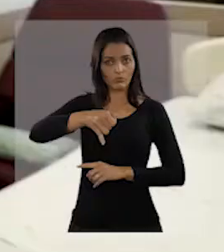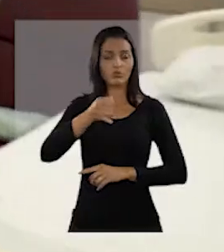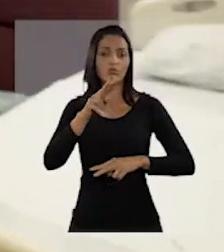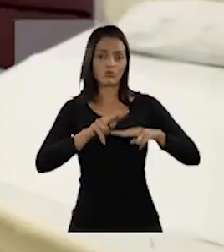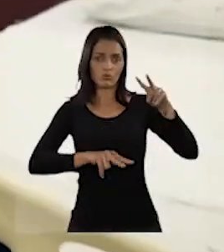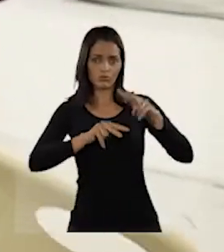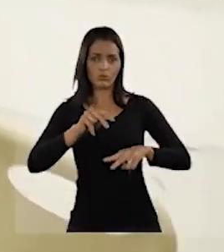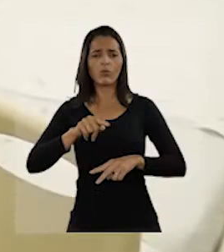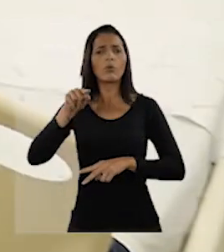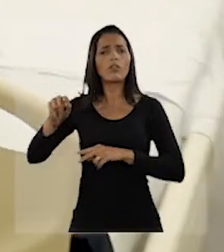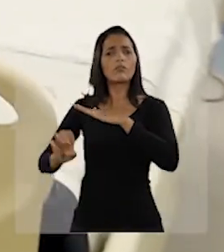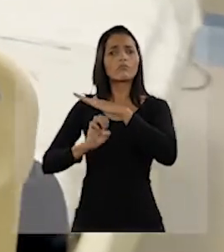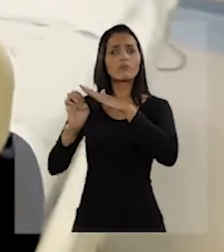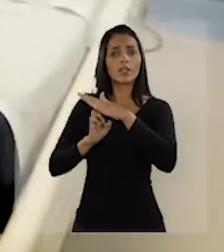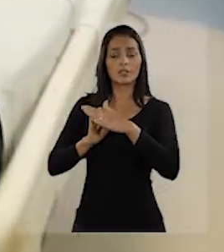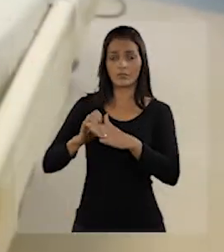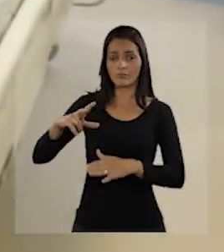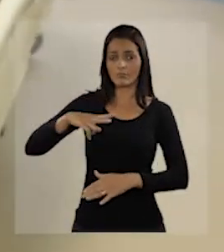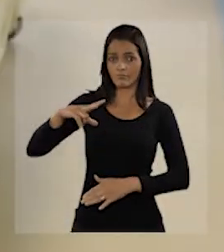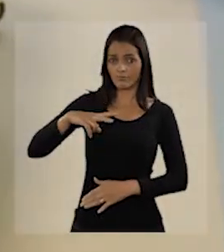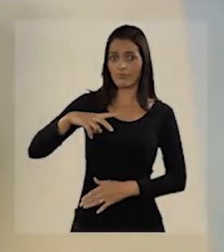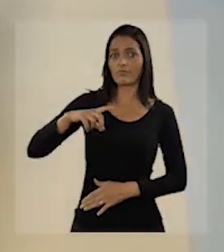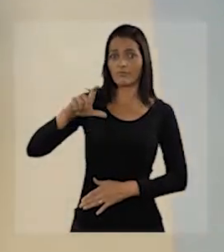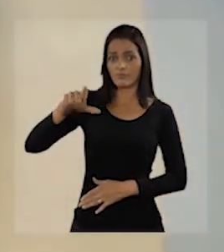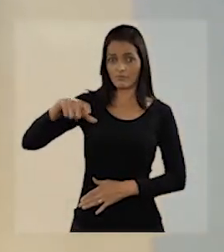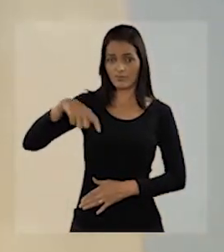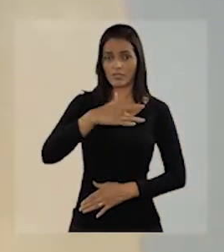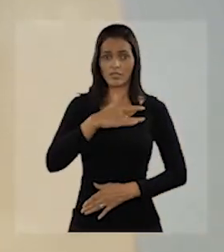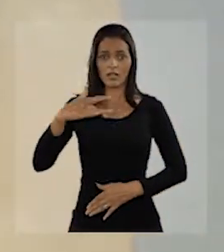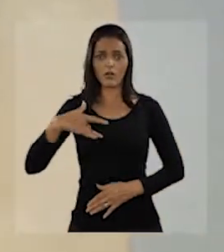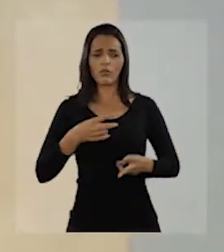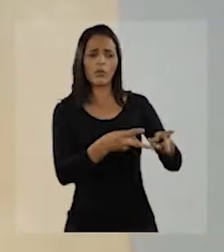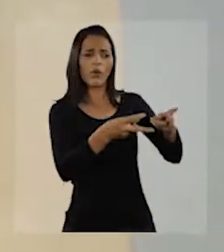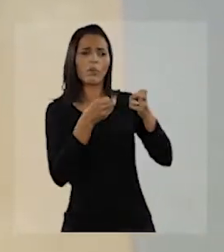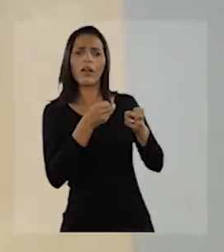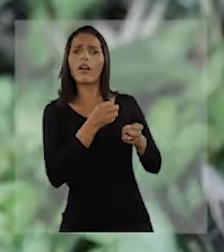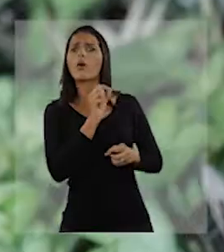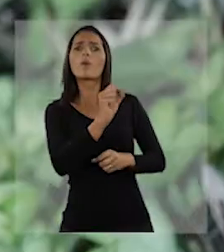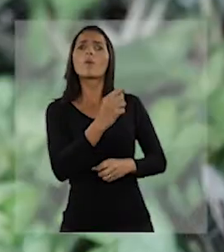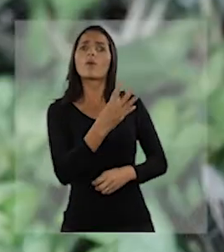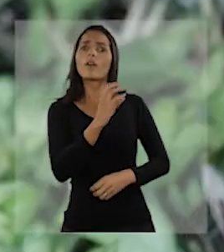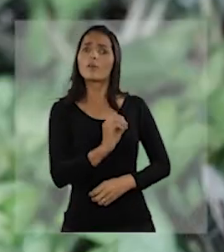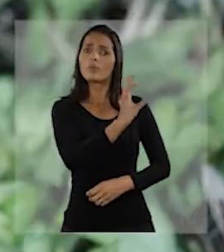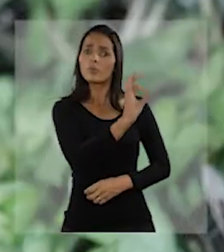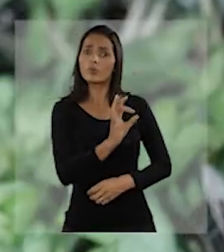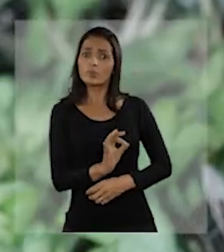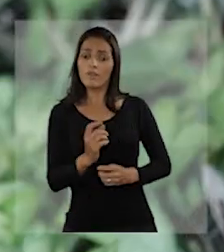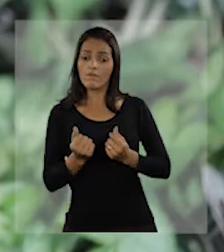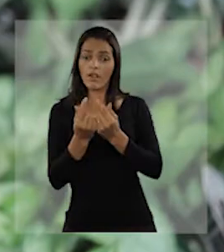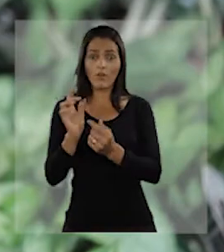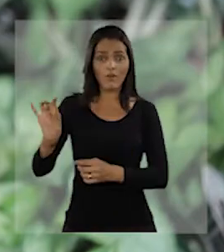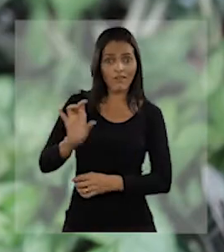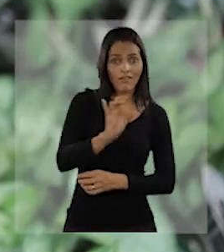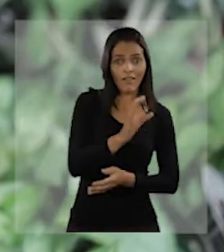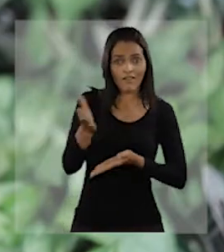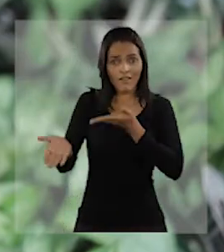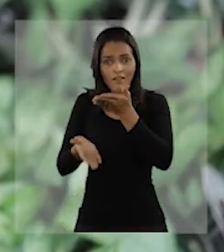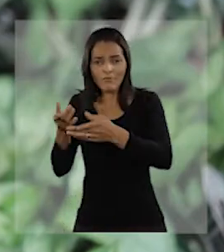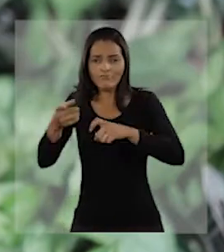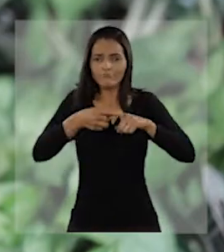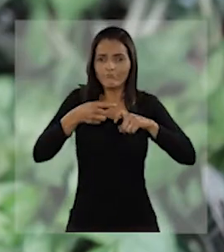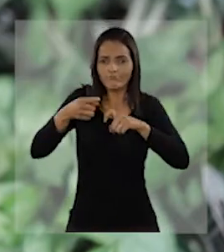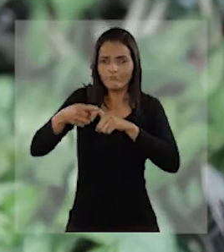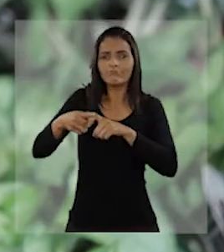em junho, que previa que operadoras de planos de saúde pudessem cobrar de clientes até 40% do valor de